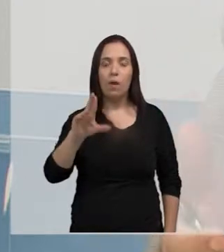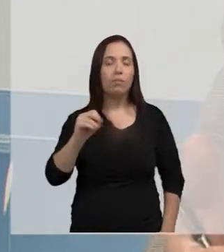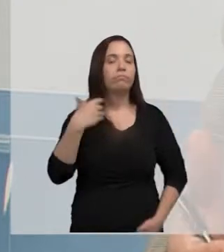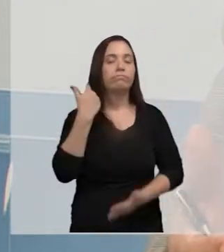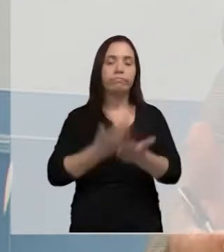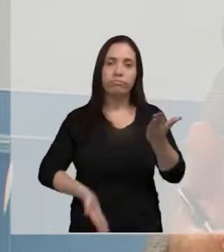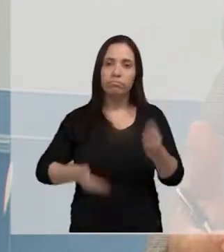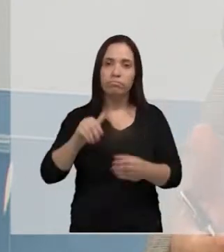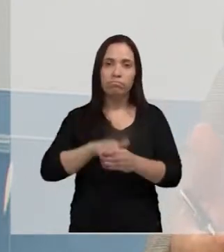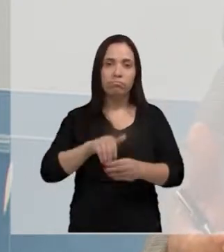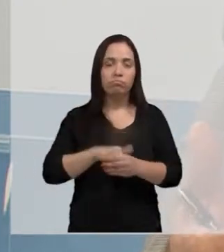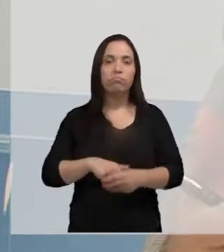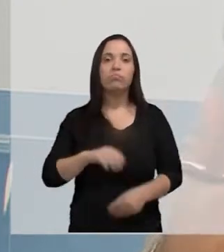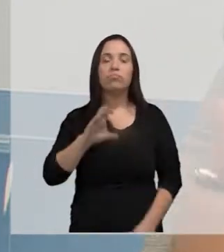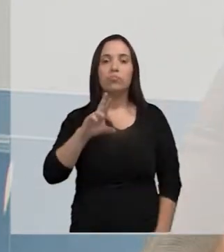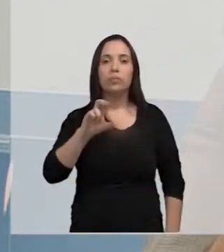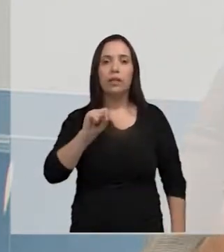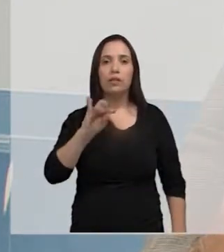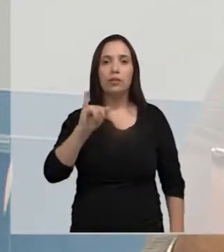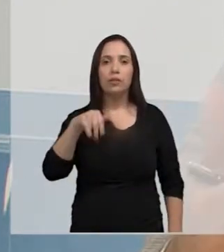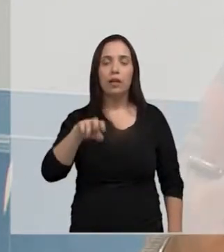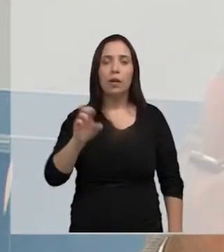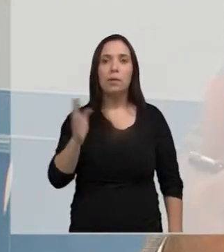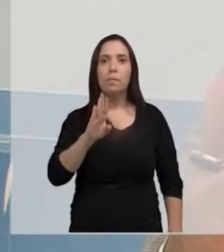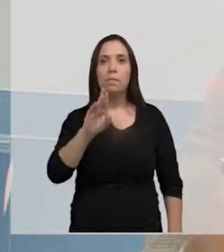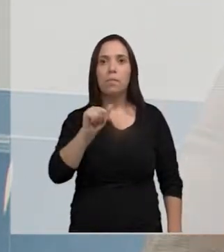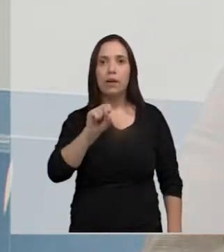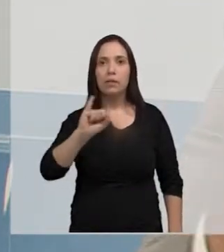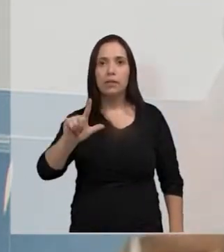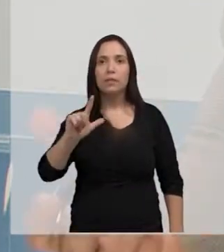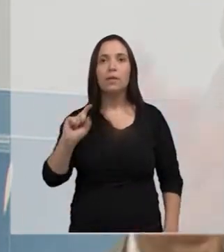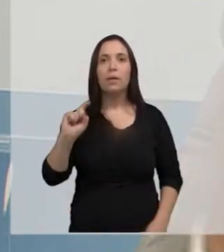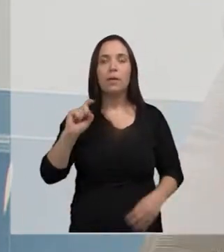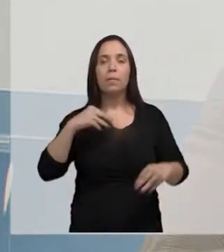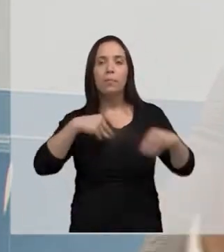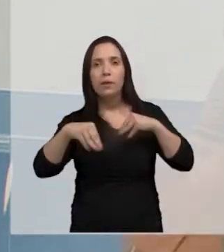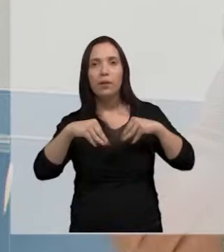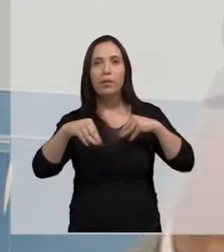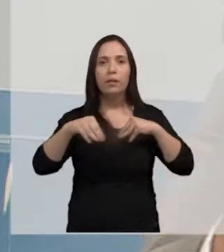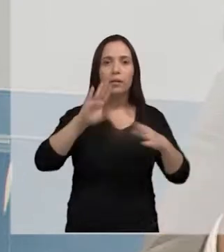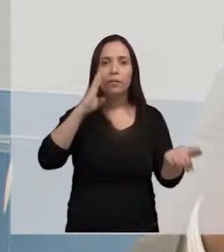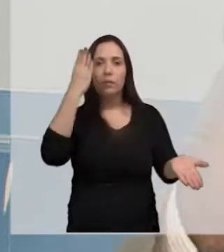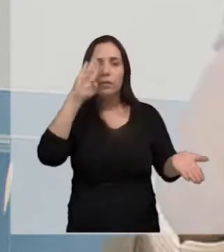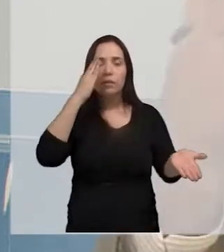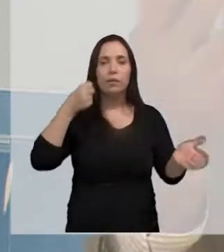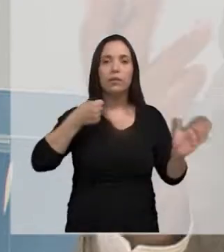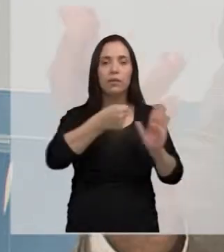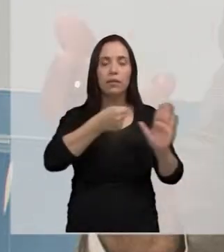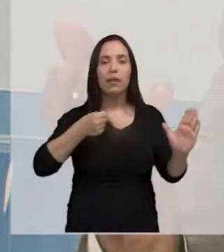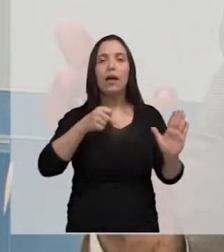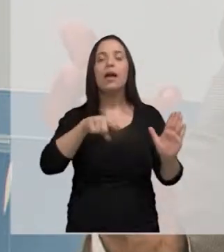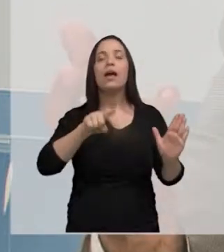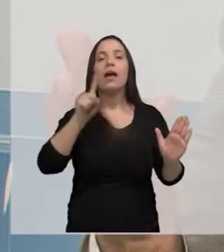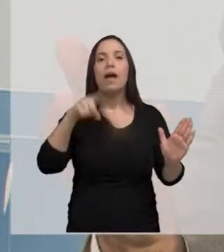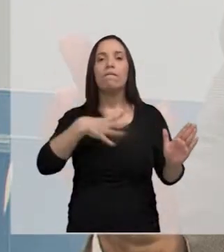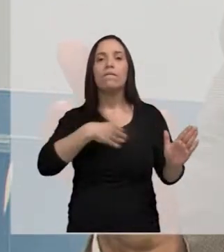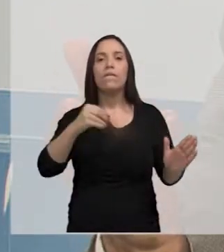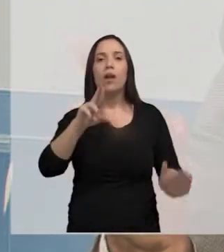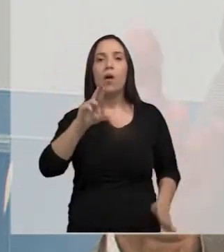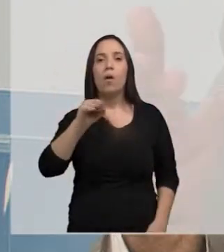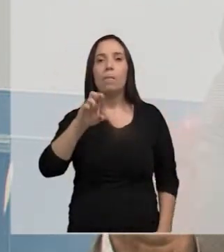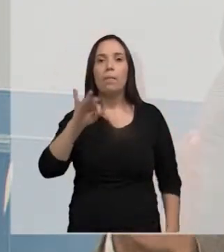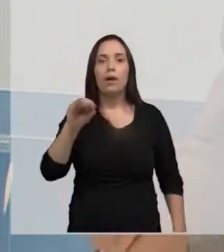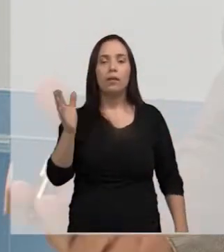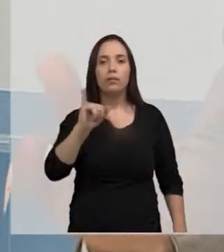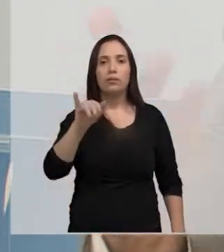se elegeu. Cristiane Brasil, aquela que era ministra, não era ministra, era ministra, filha do Roberto